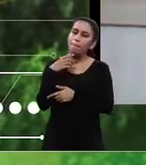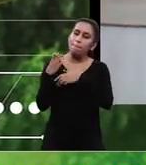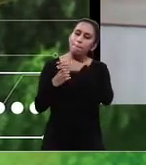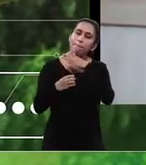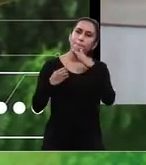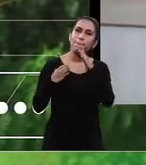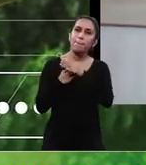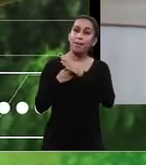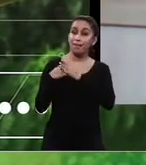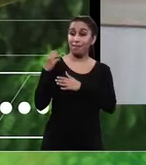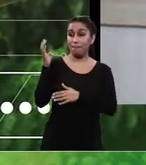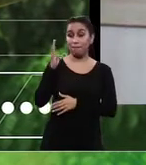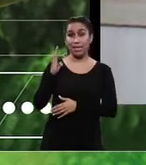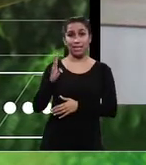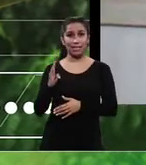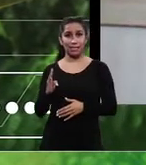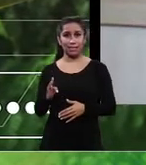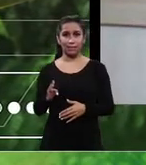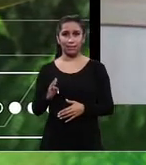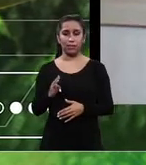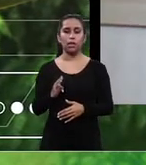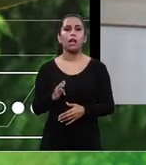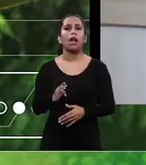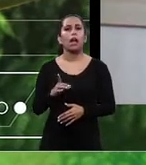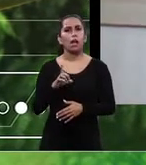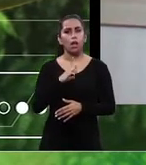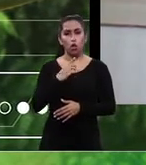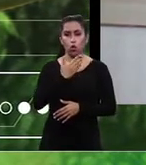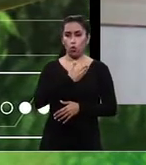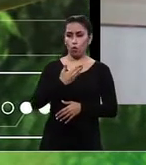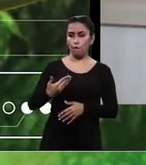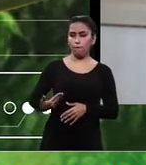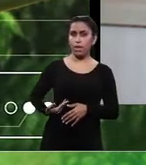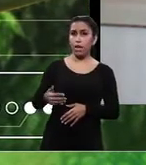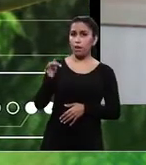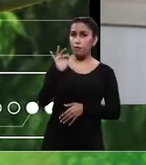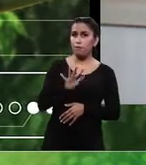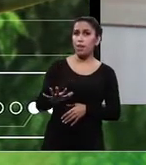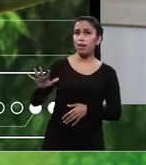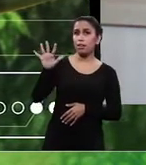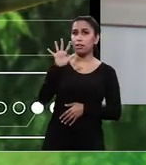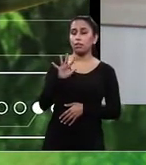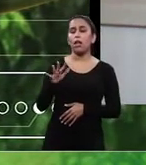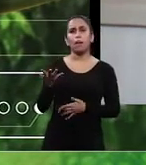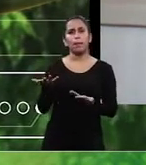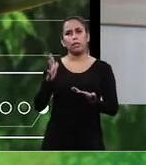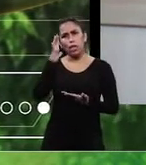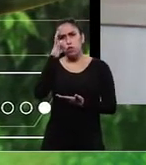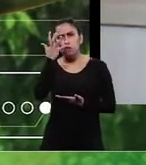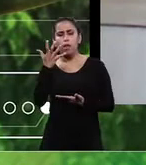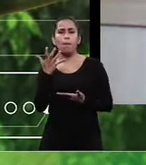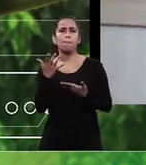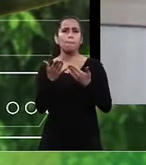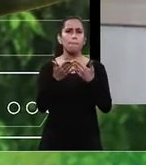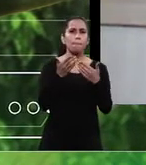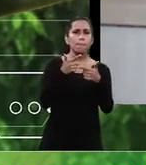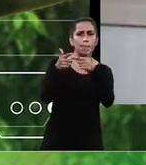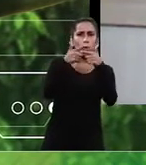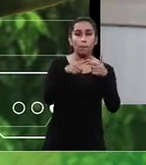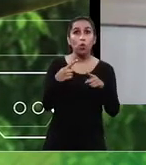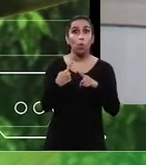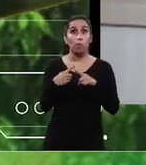empresas brasileiras, demandando o governo federal para que tomasse providência, porque o mercado